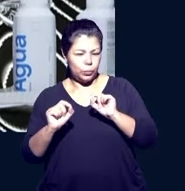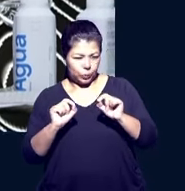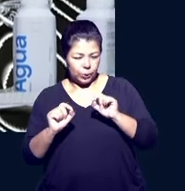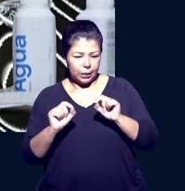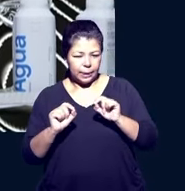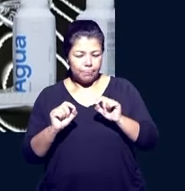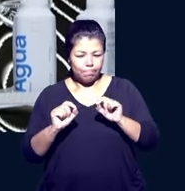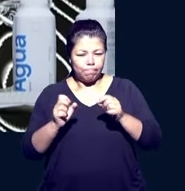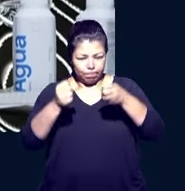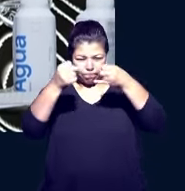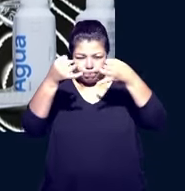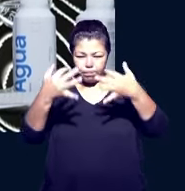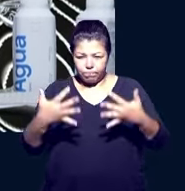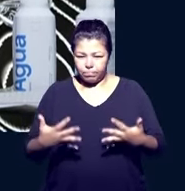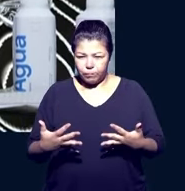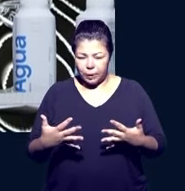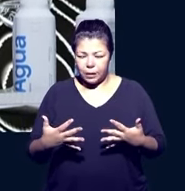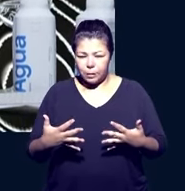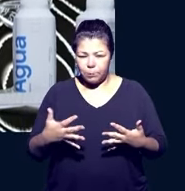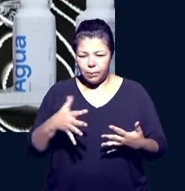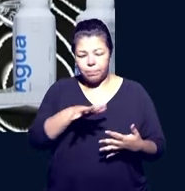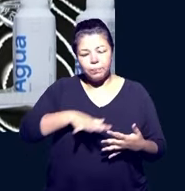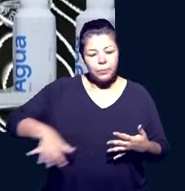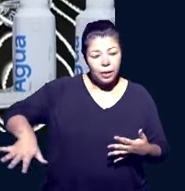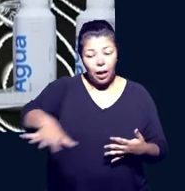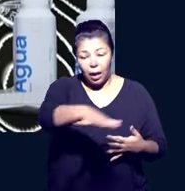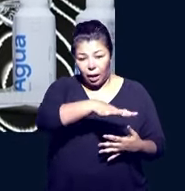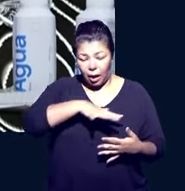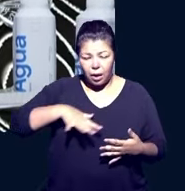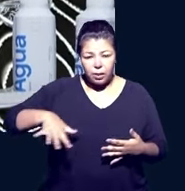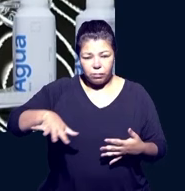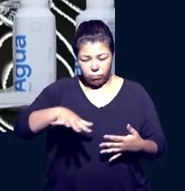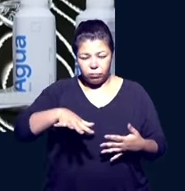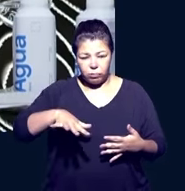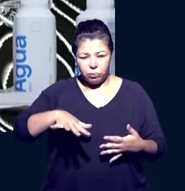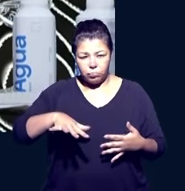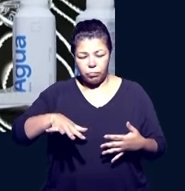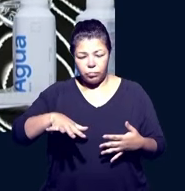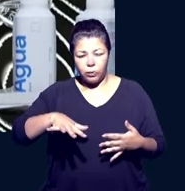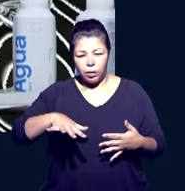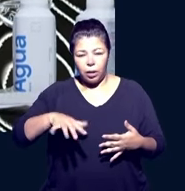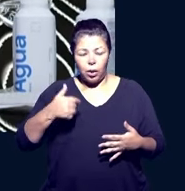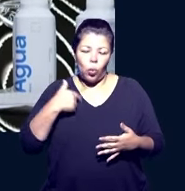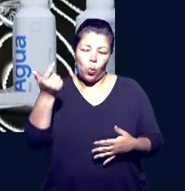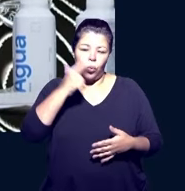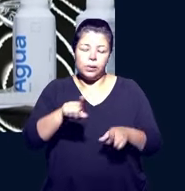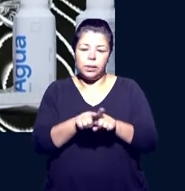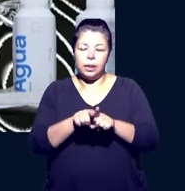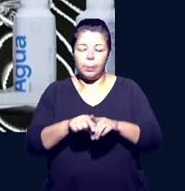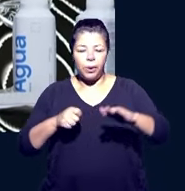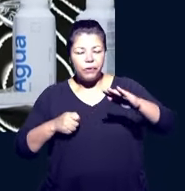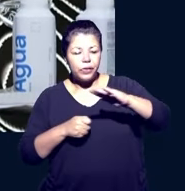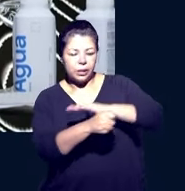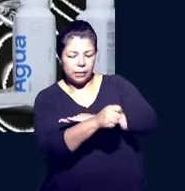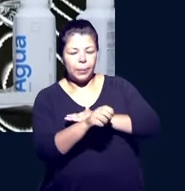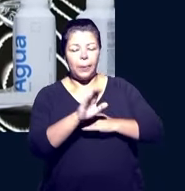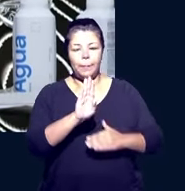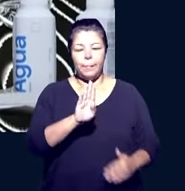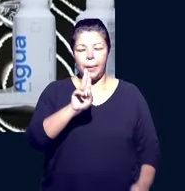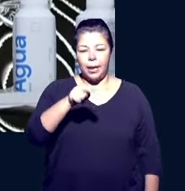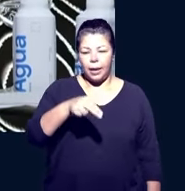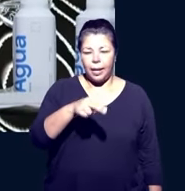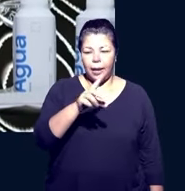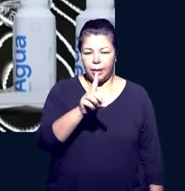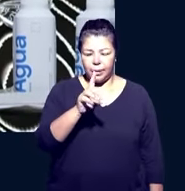a na verdade a questão da litigiosidade em geral eu eu eh consegui um financiamento do BNDS para